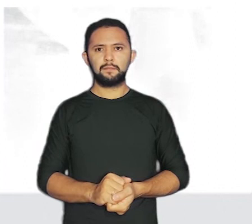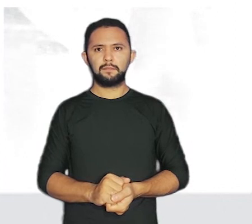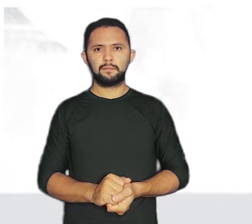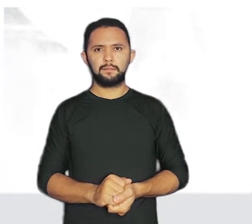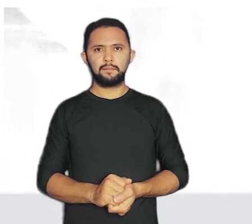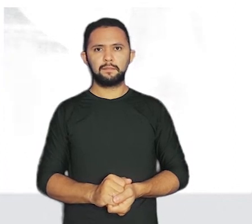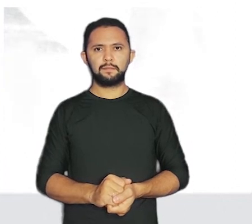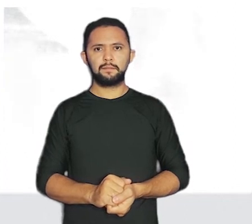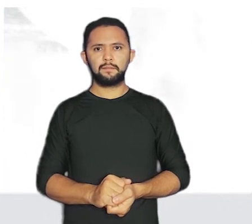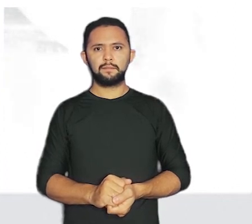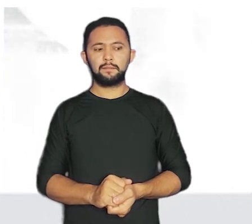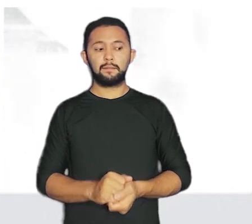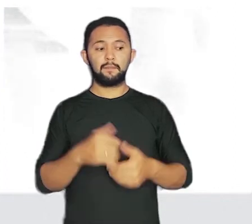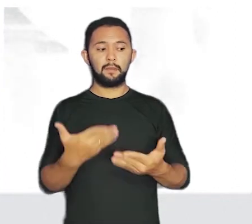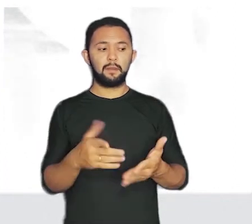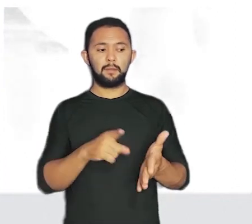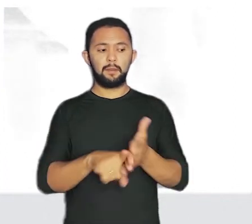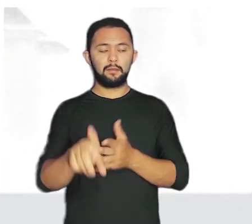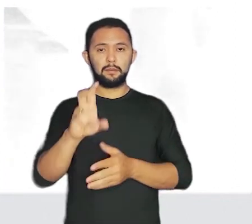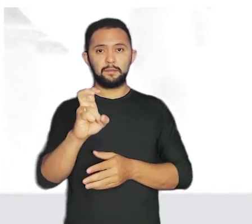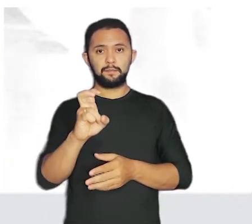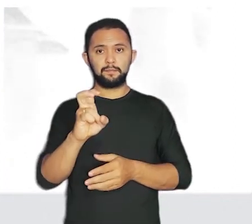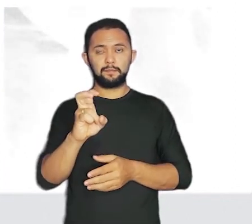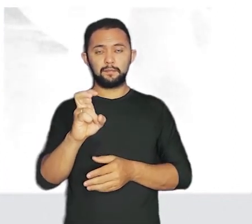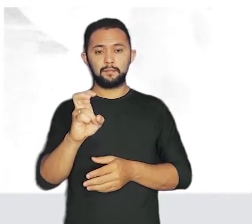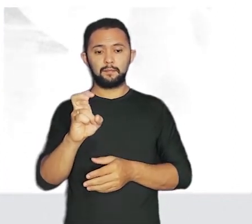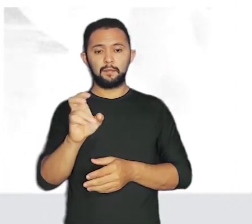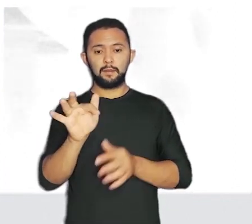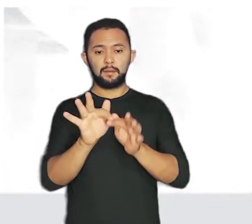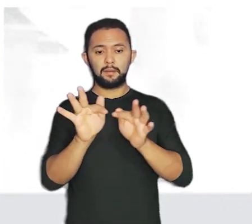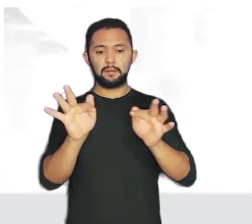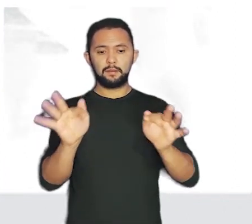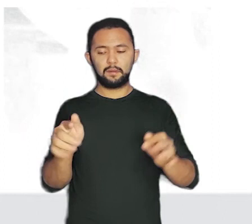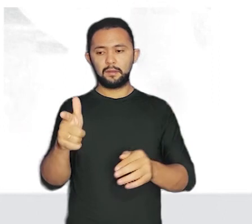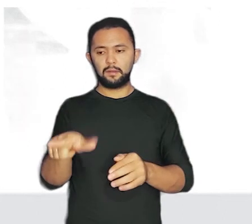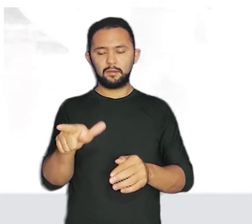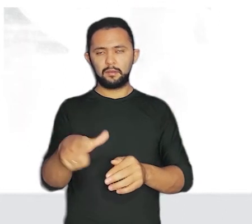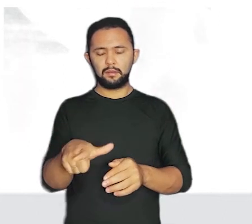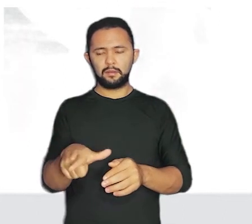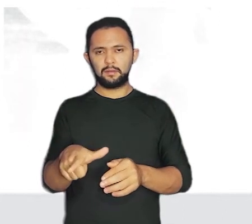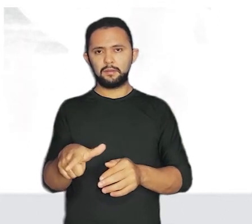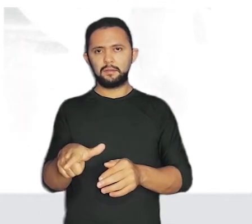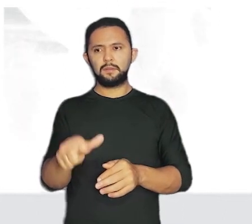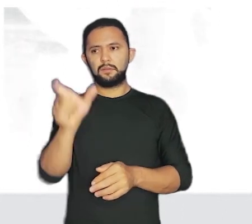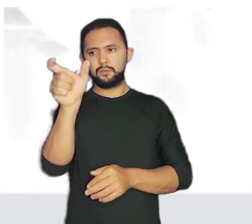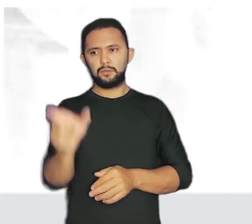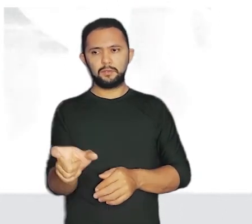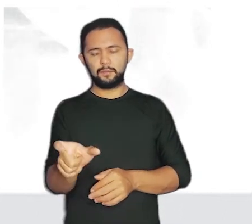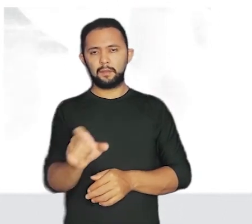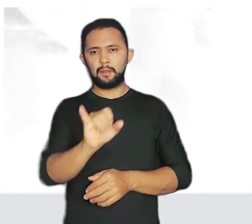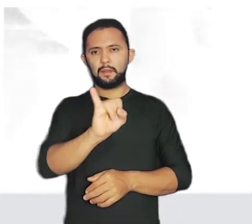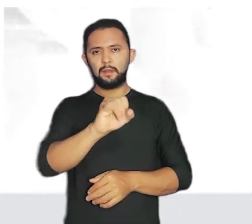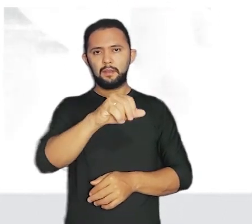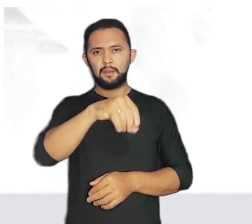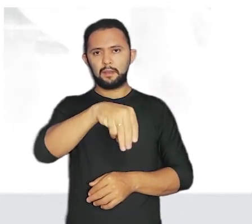é correta. Então, na 5, nas orações sem sujeito estão presentes chamados verbos impessoais. Sim, né? Falei que quando ele é